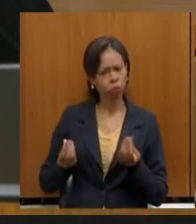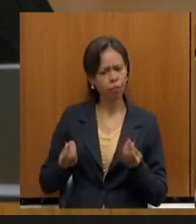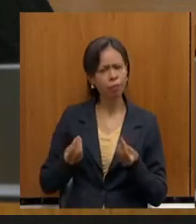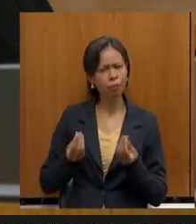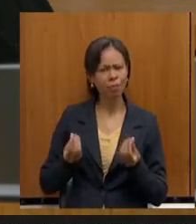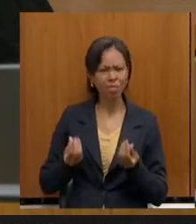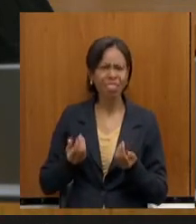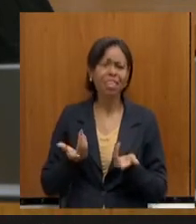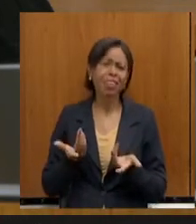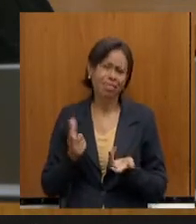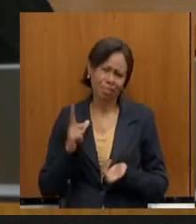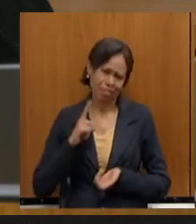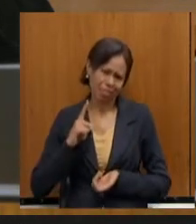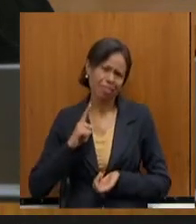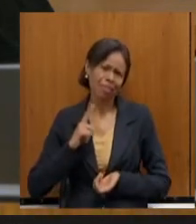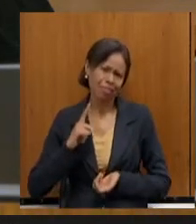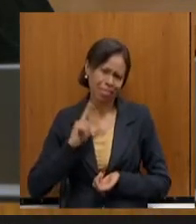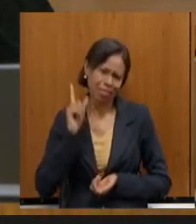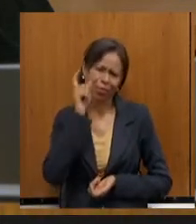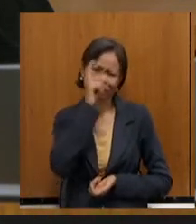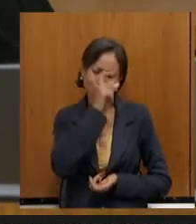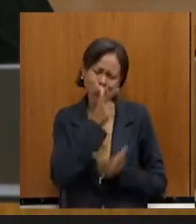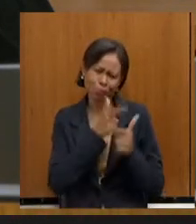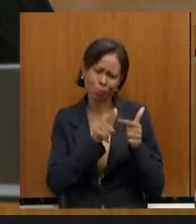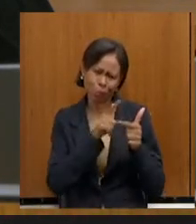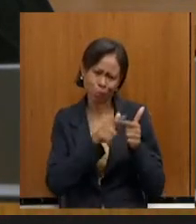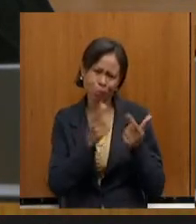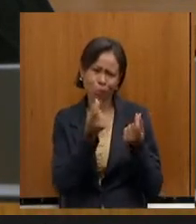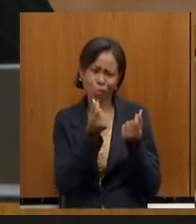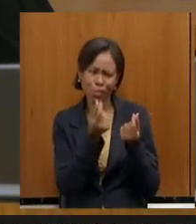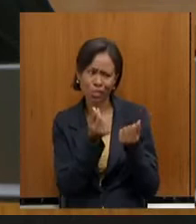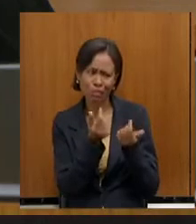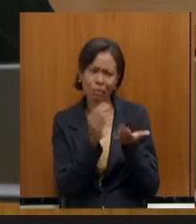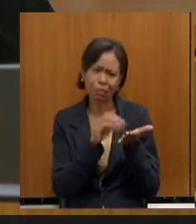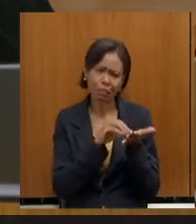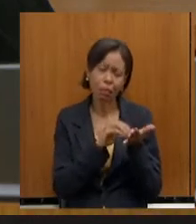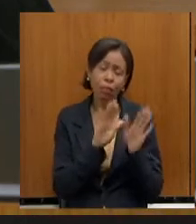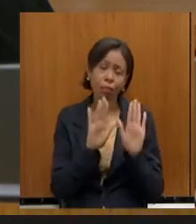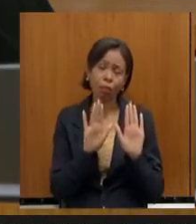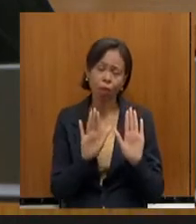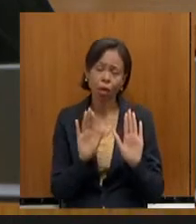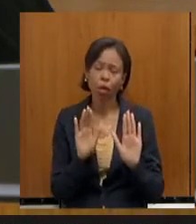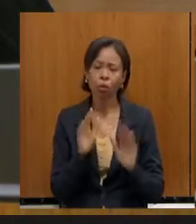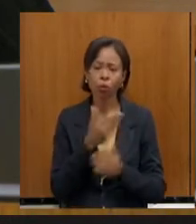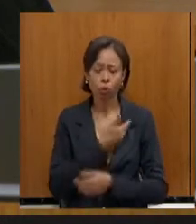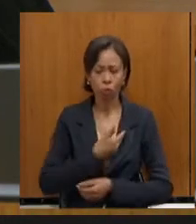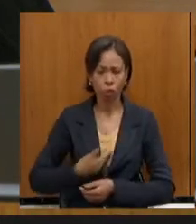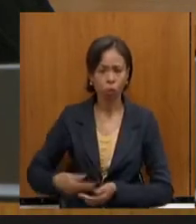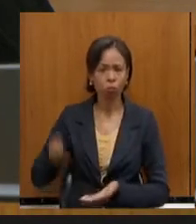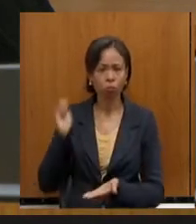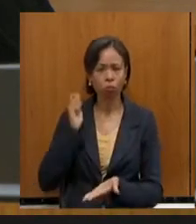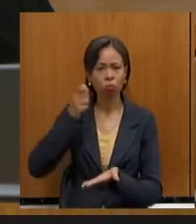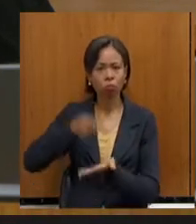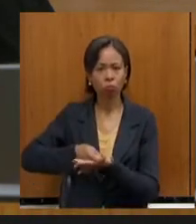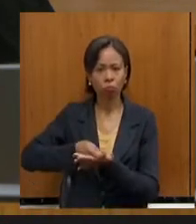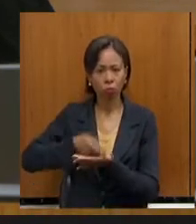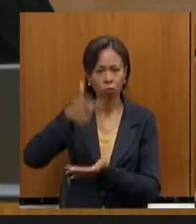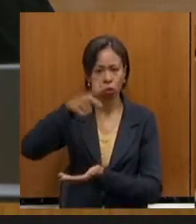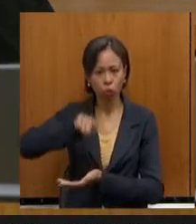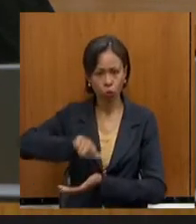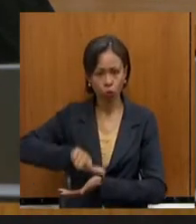que não é segredo para Nenhum de Nós retomou o pagamento de ti recurso já